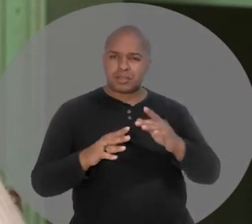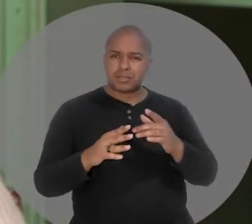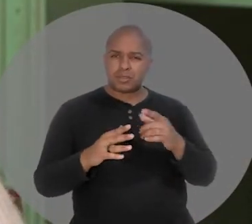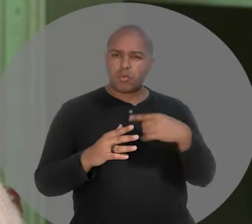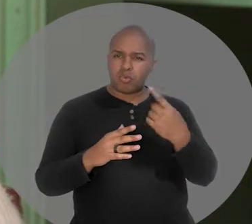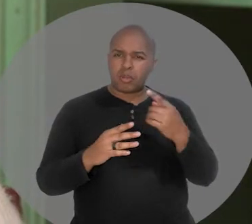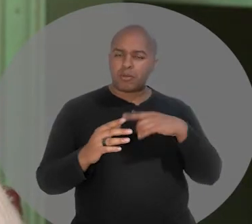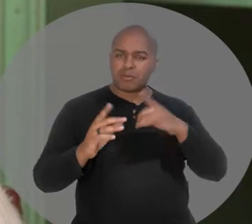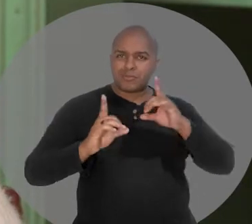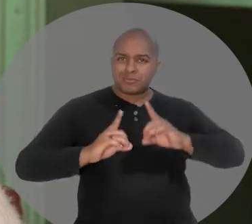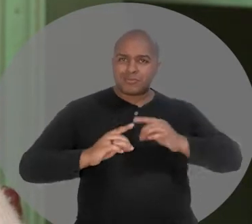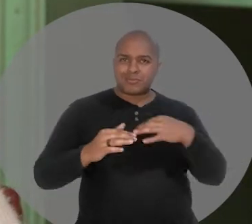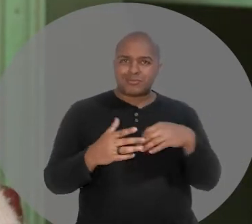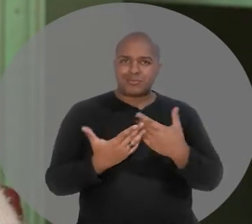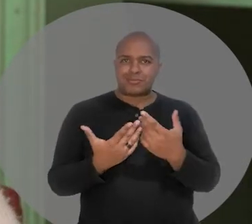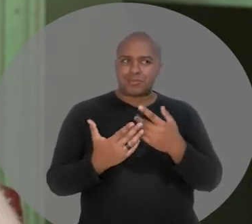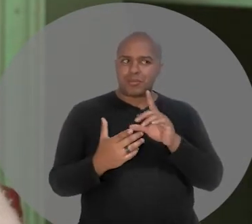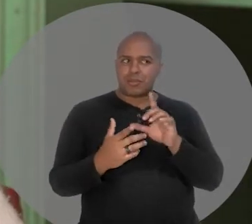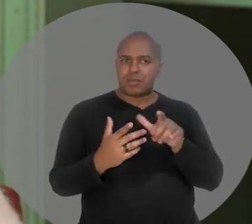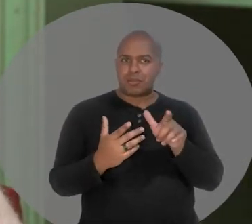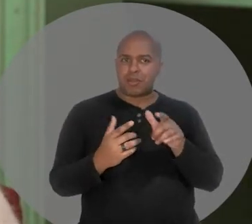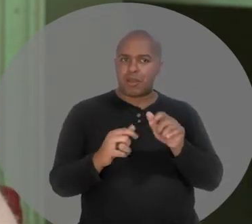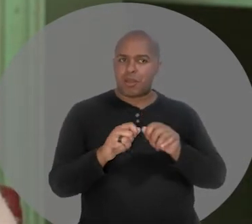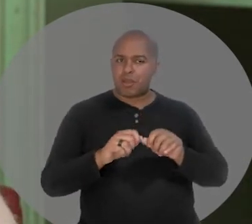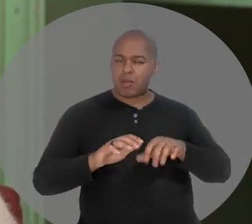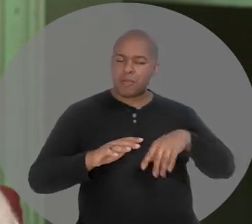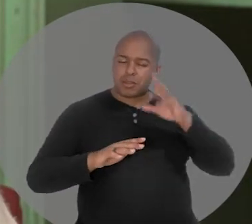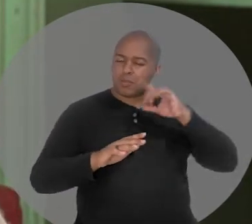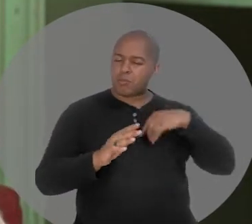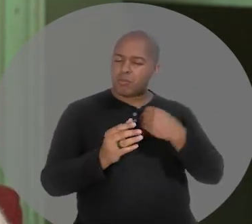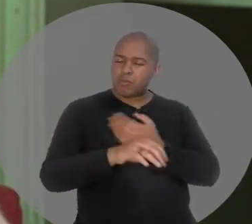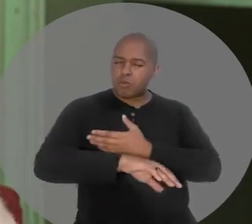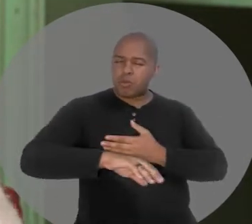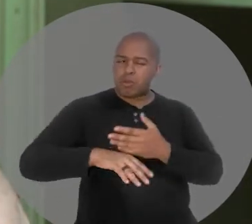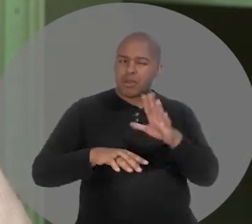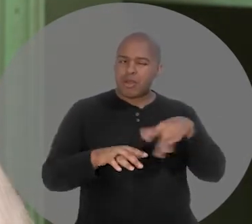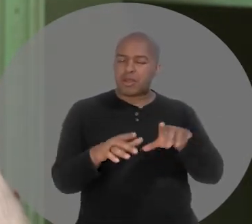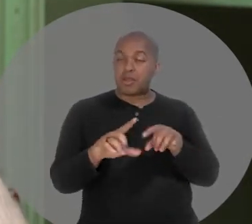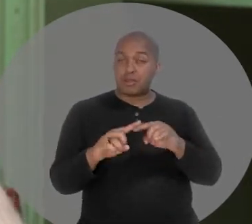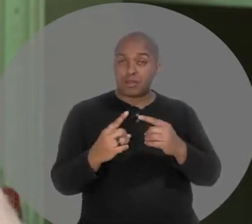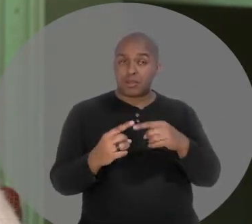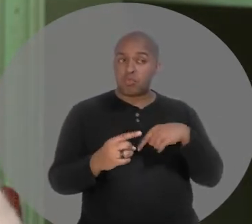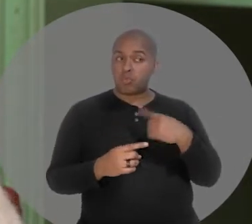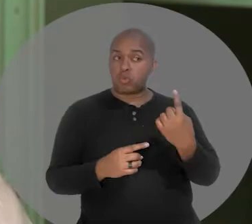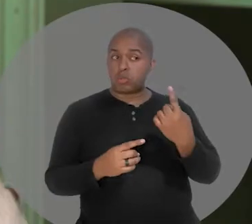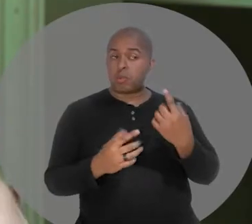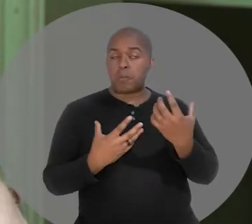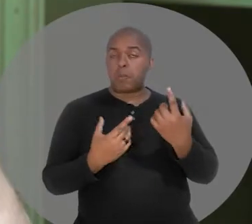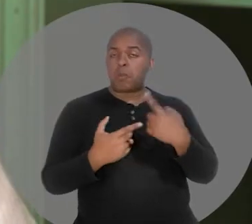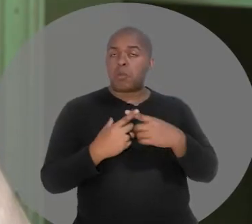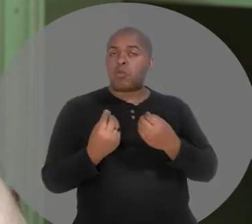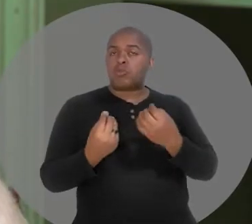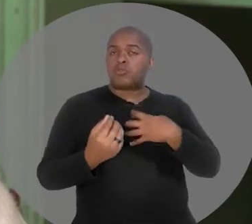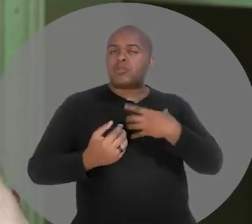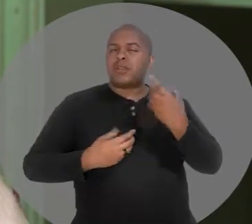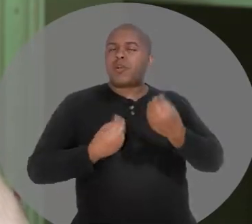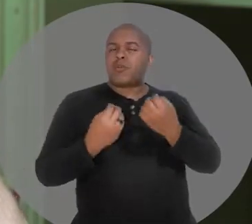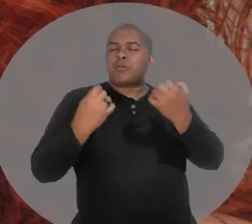talvez a única com deficiência na USP, pelo menos naquele departamento, e única pela forma de